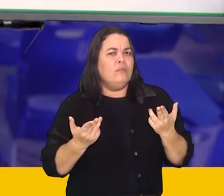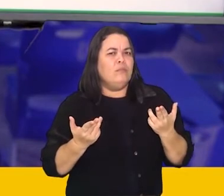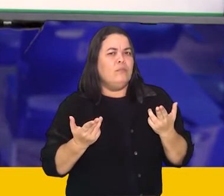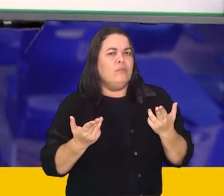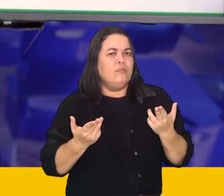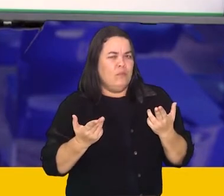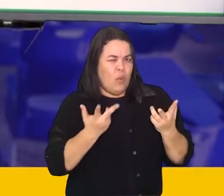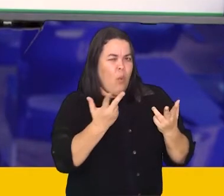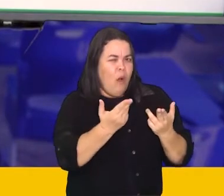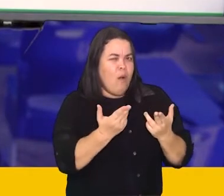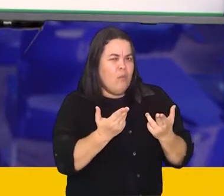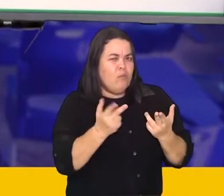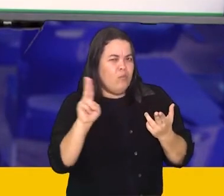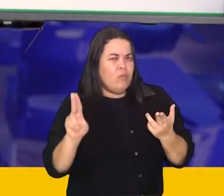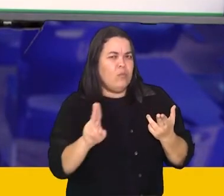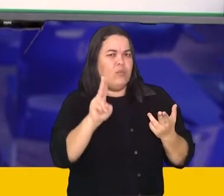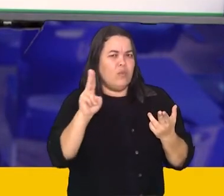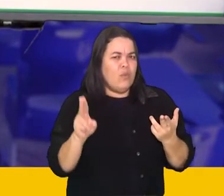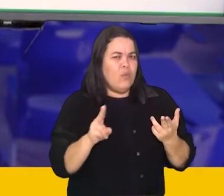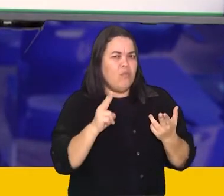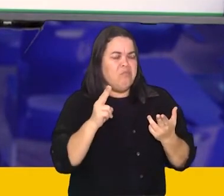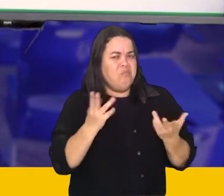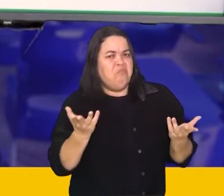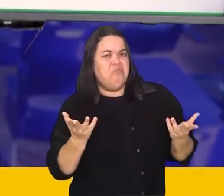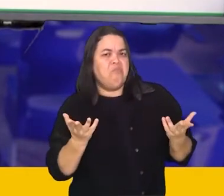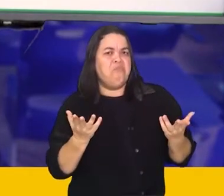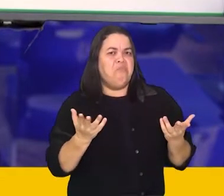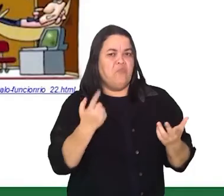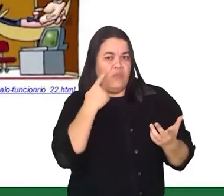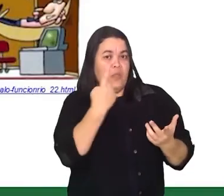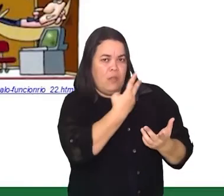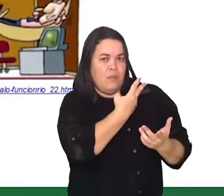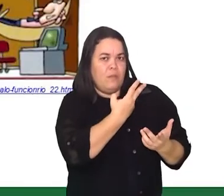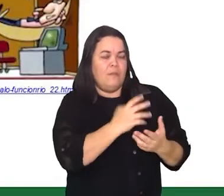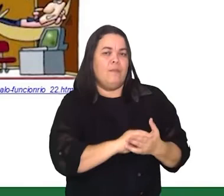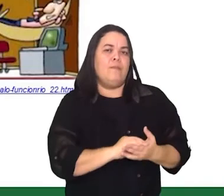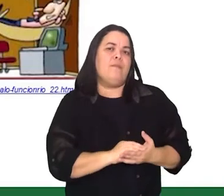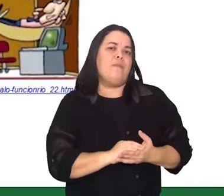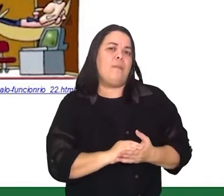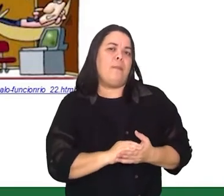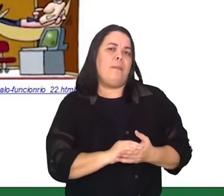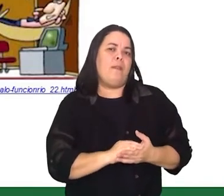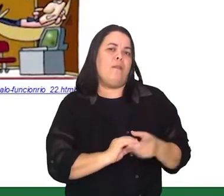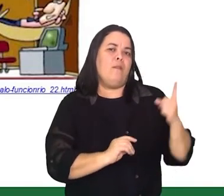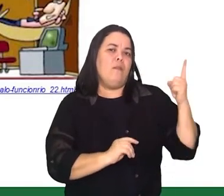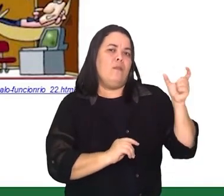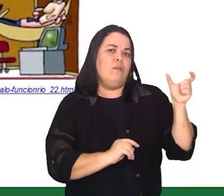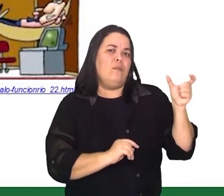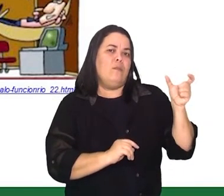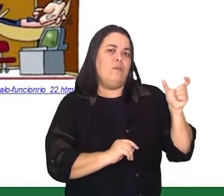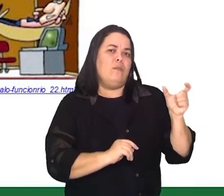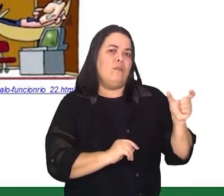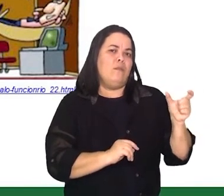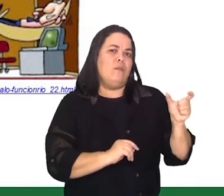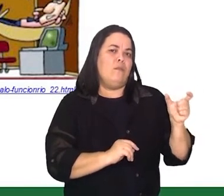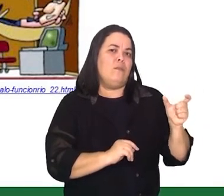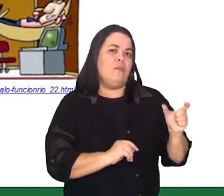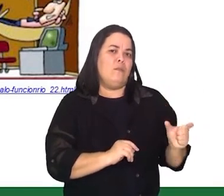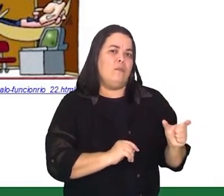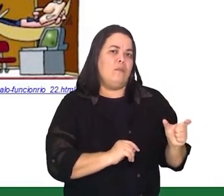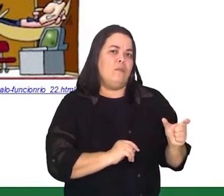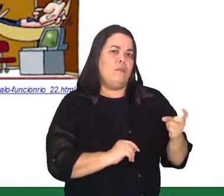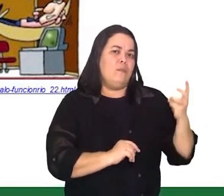Foi utilizada da mesma forma, será? Vamos ver. Aqui balanço, balanço de desempenho e balanço